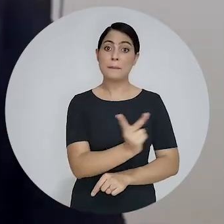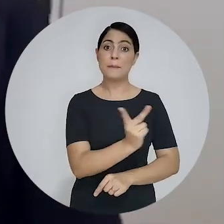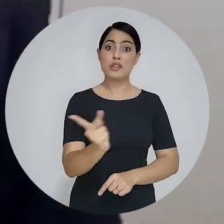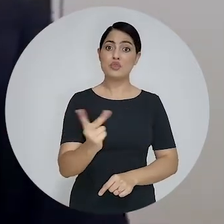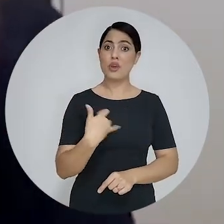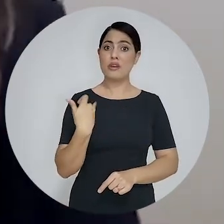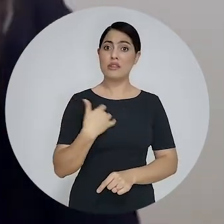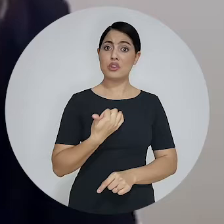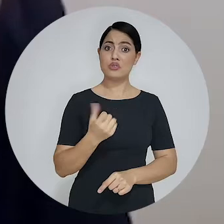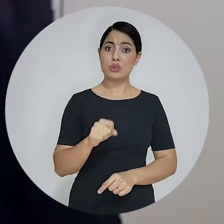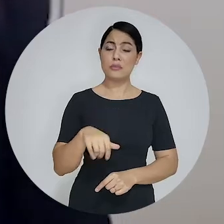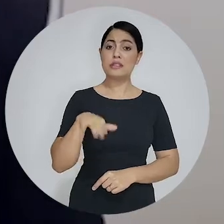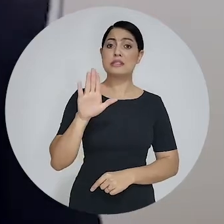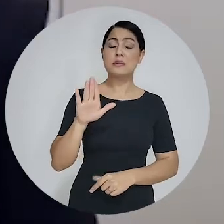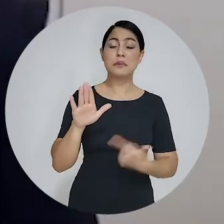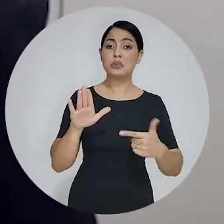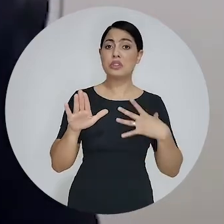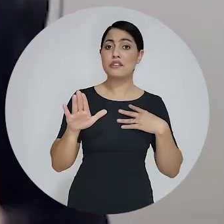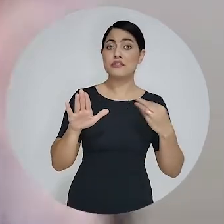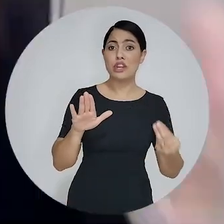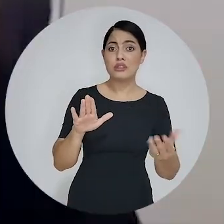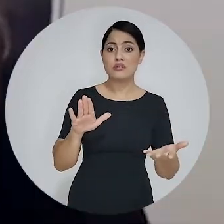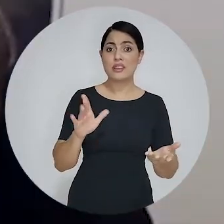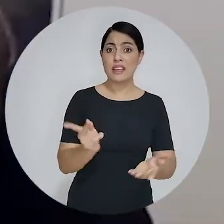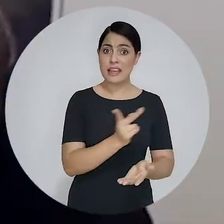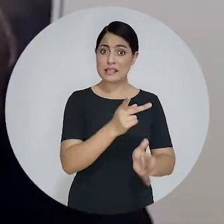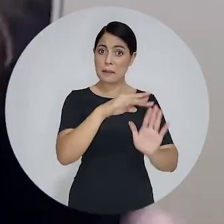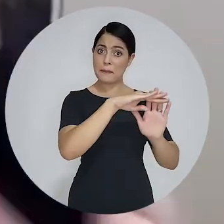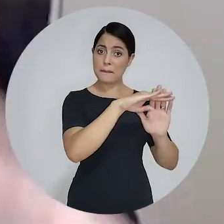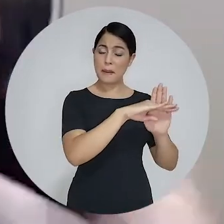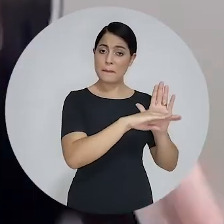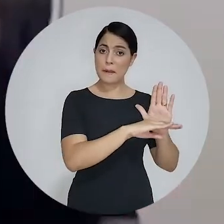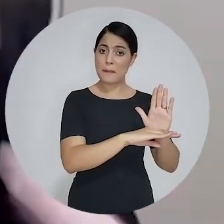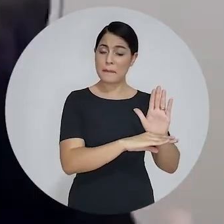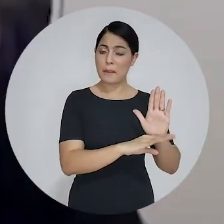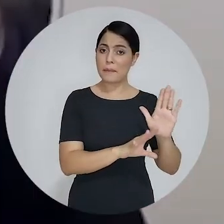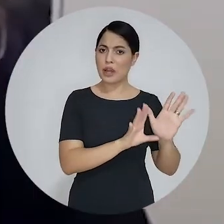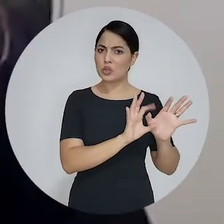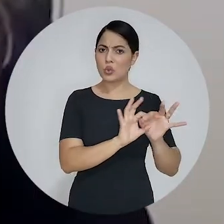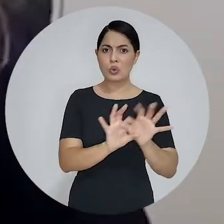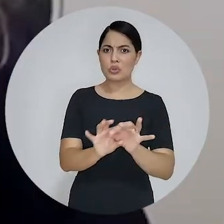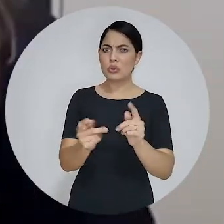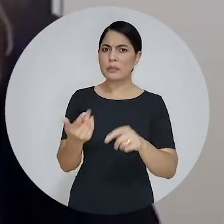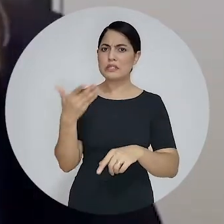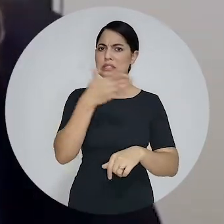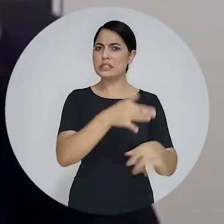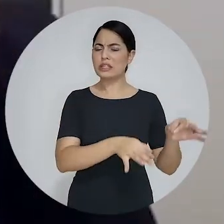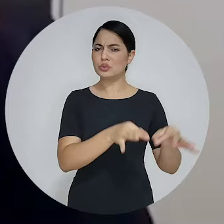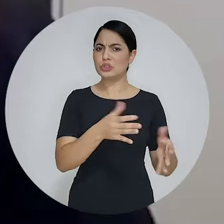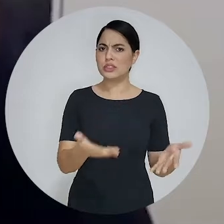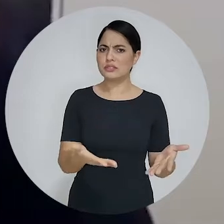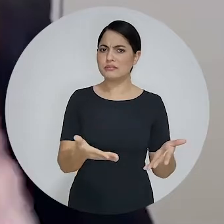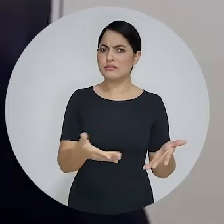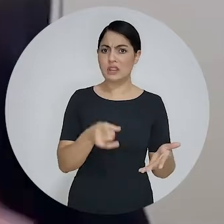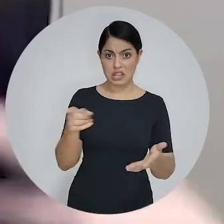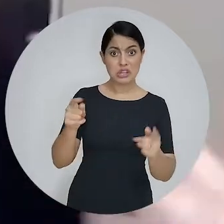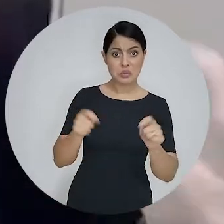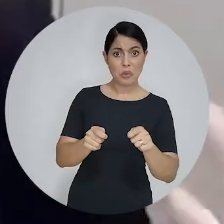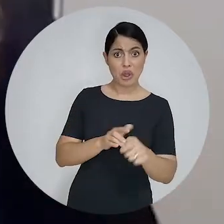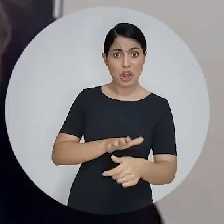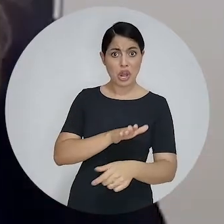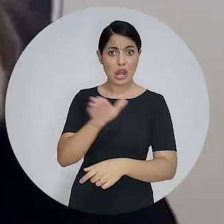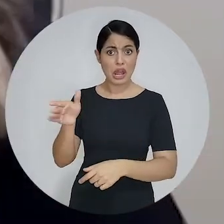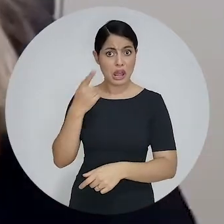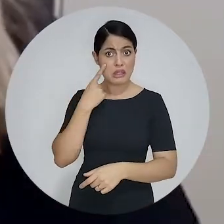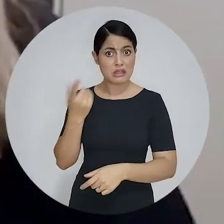em consenso, não têm filhos incapazes, não tem nenhum óbice. Essas pessoas com esses requisitos para a via extrajudicial têm